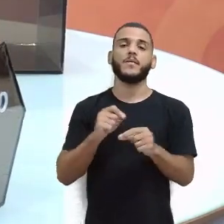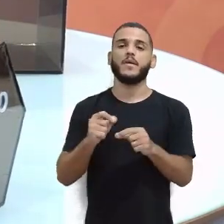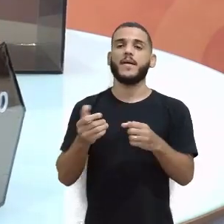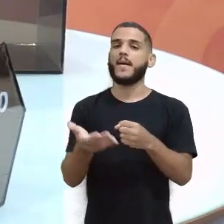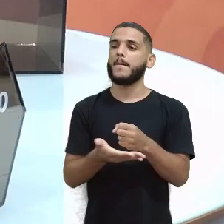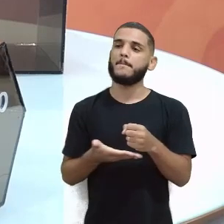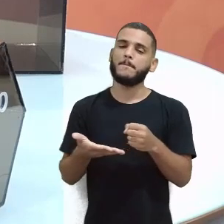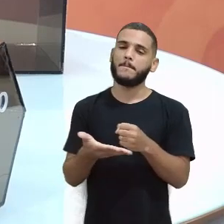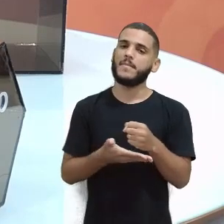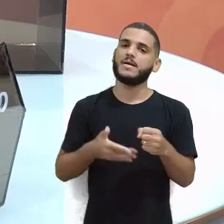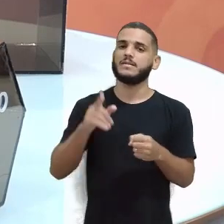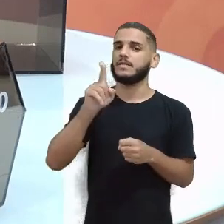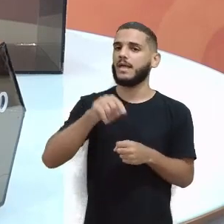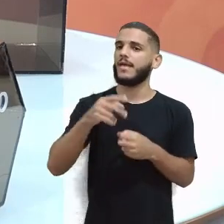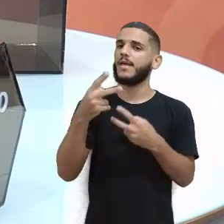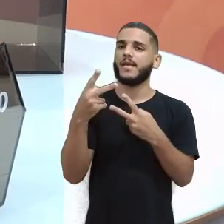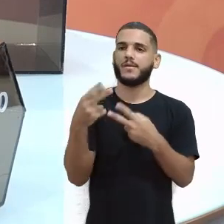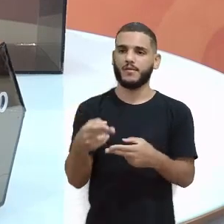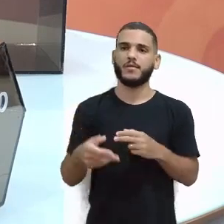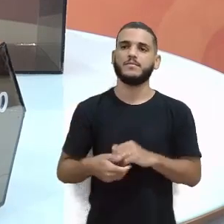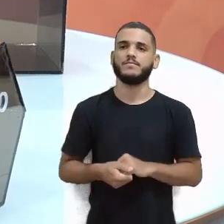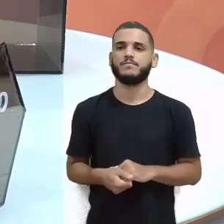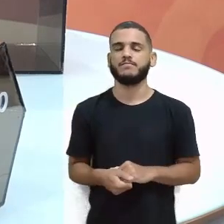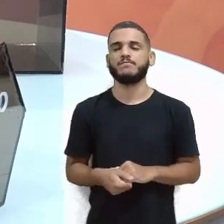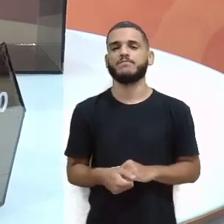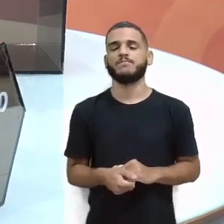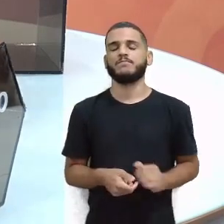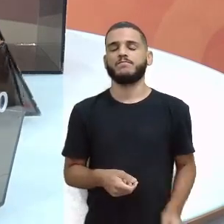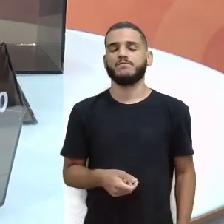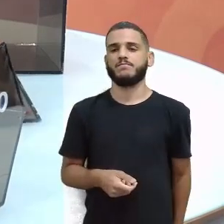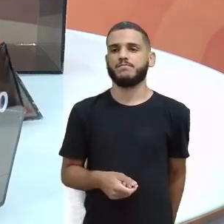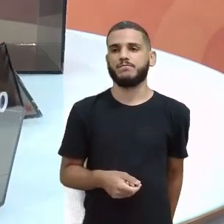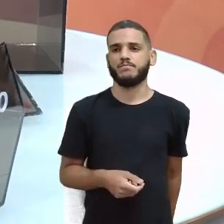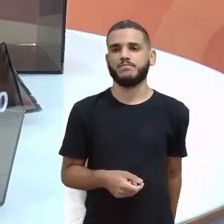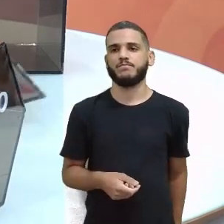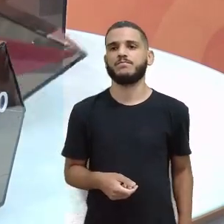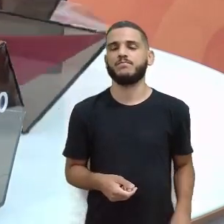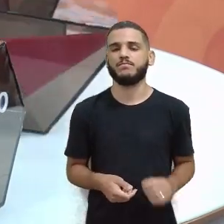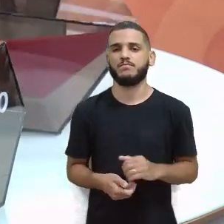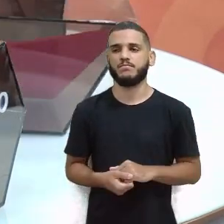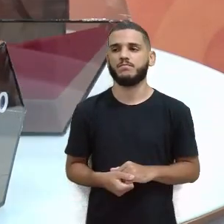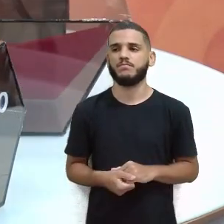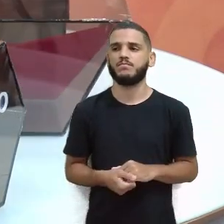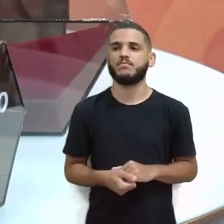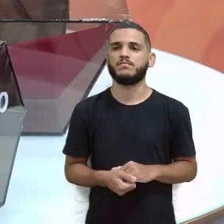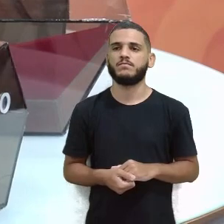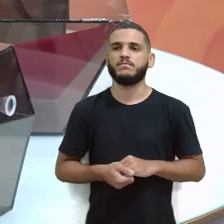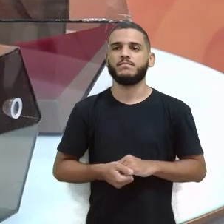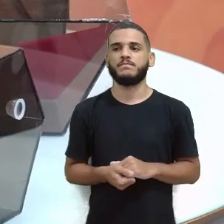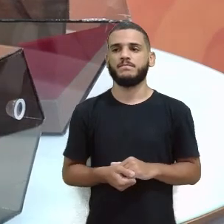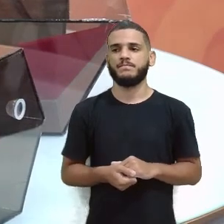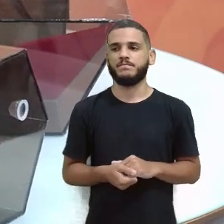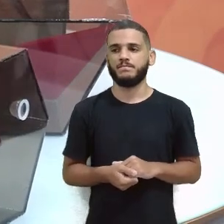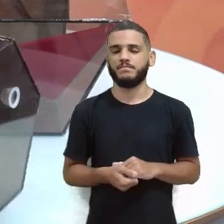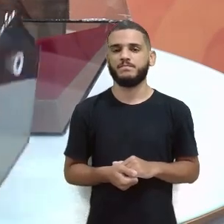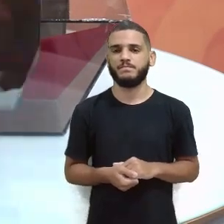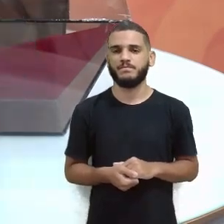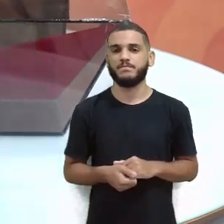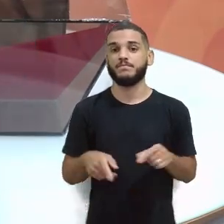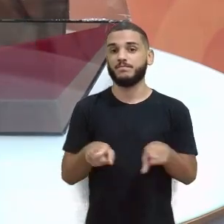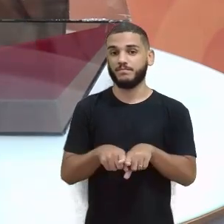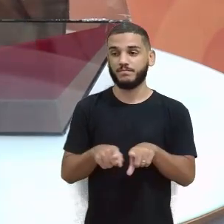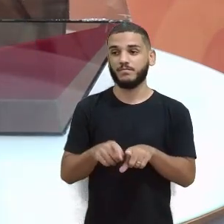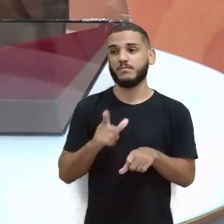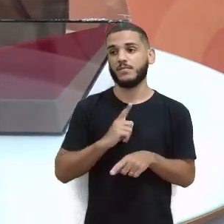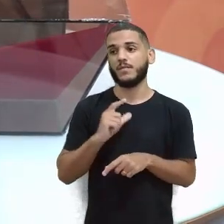ó, são as 2 bases iguais, tá? Posso colocá-lo, e aqui eu